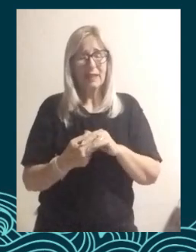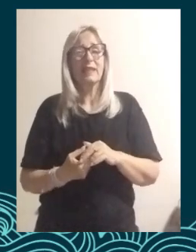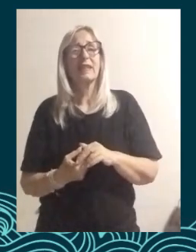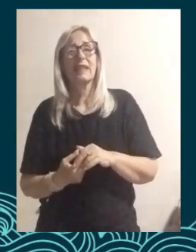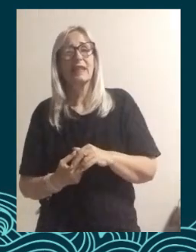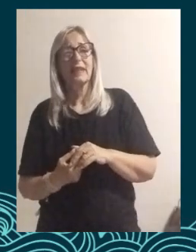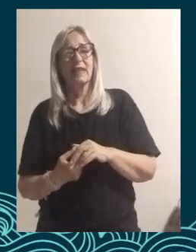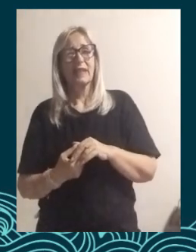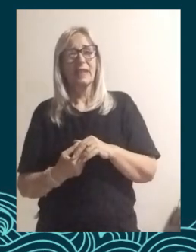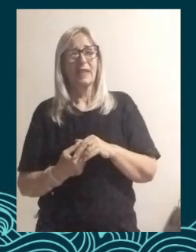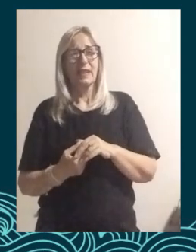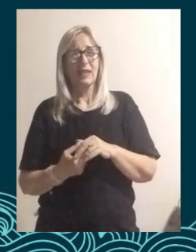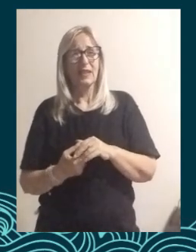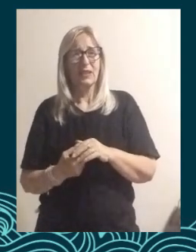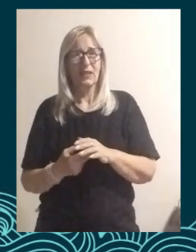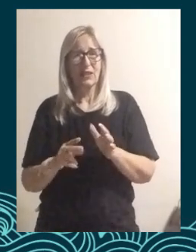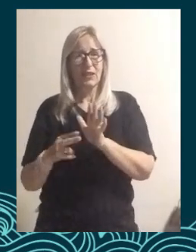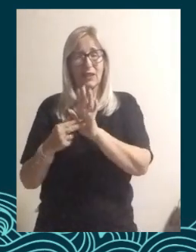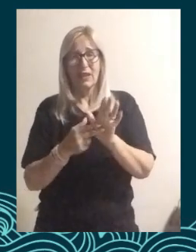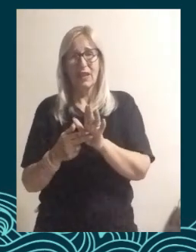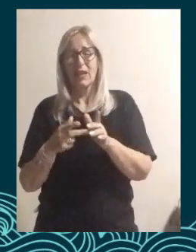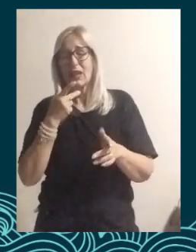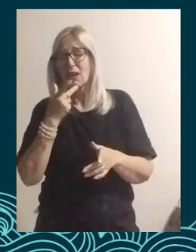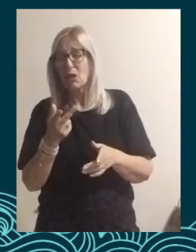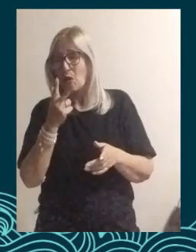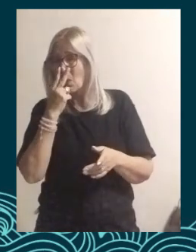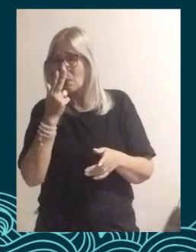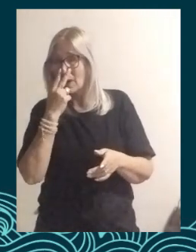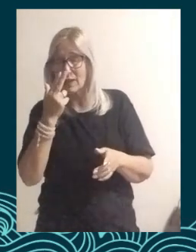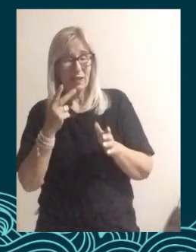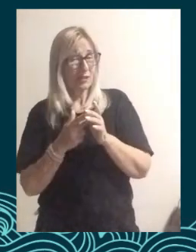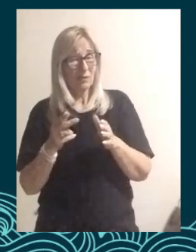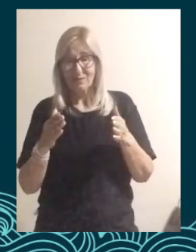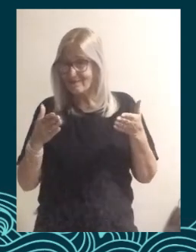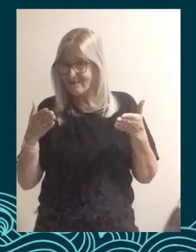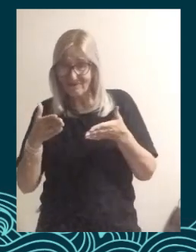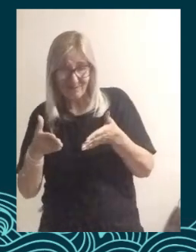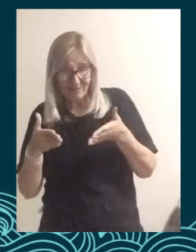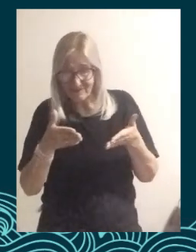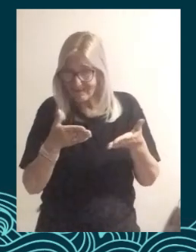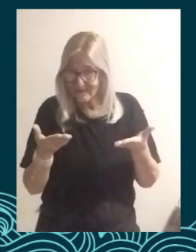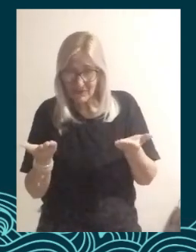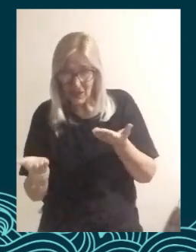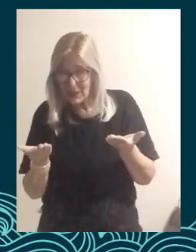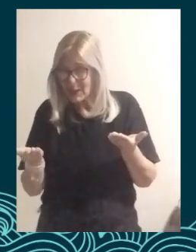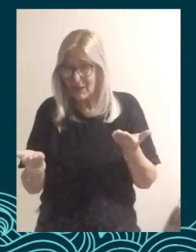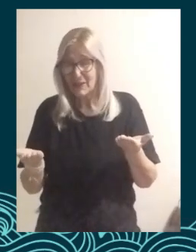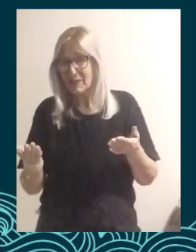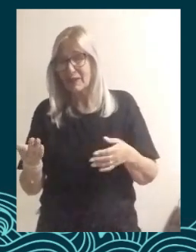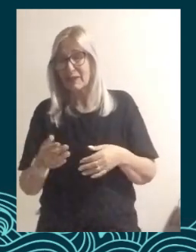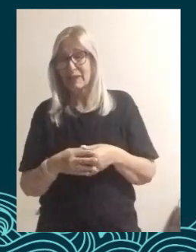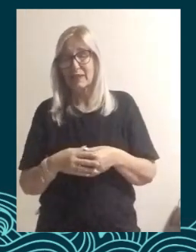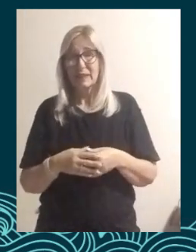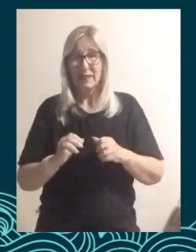buscando novos significados mesmo para esses lugares que muitas vezes parecem que não tem saída, né? Quando a gente